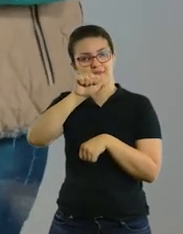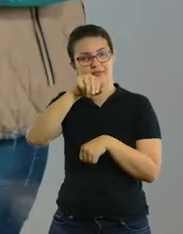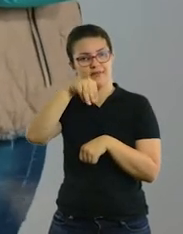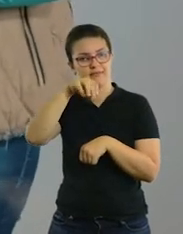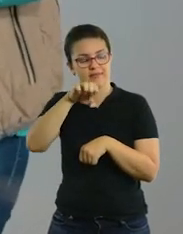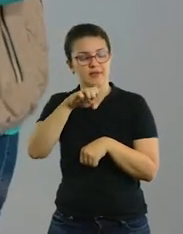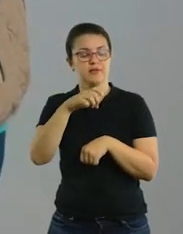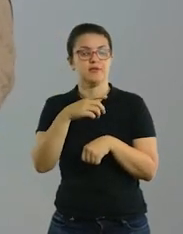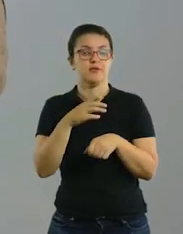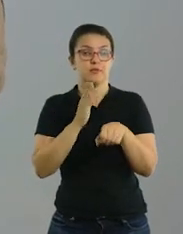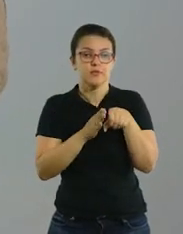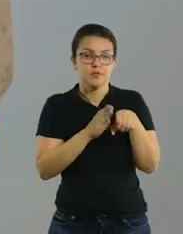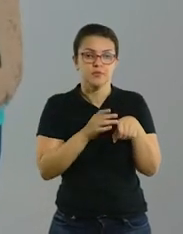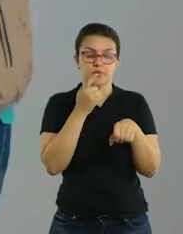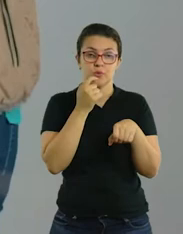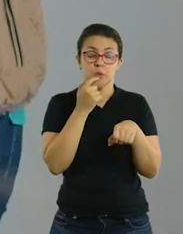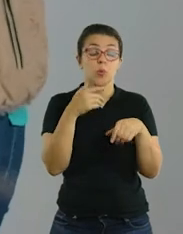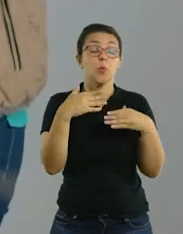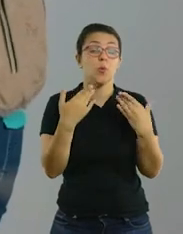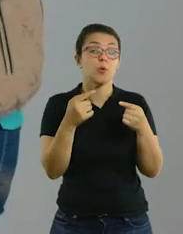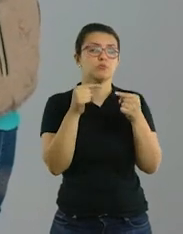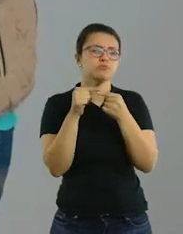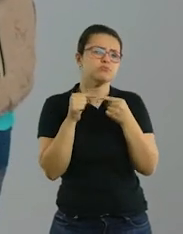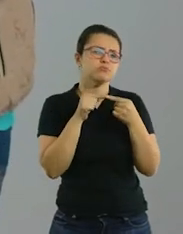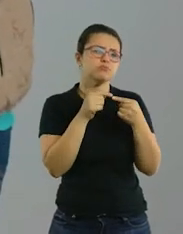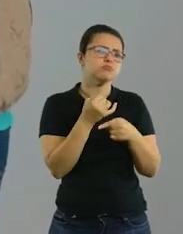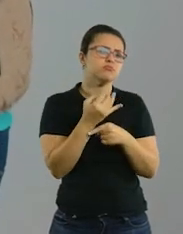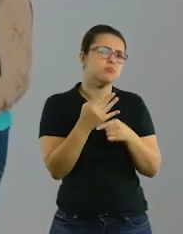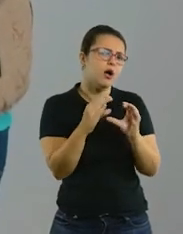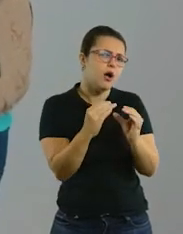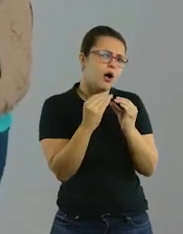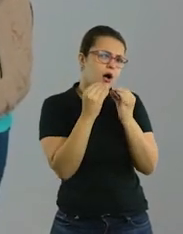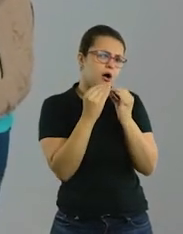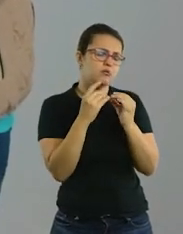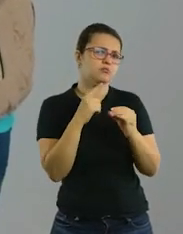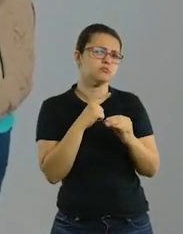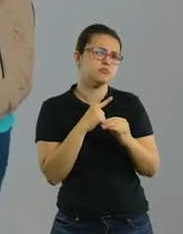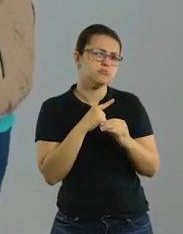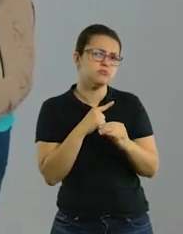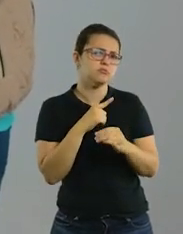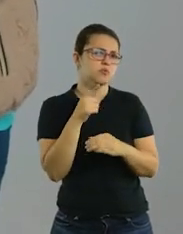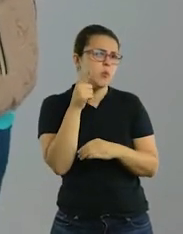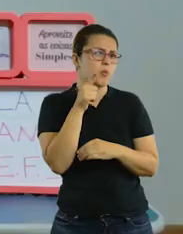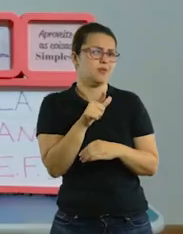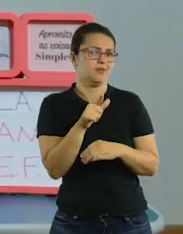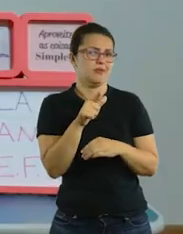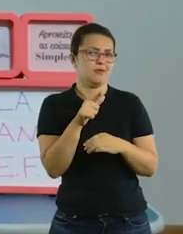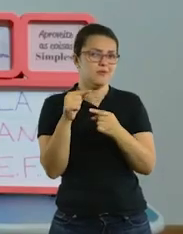qual pão combina com qual ingrediente? Quantos tipos de sanduíches vocês conseguem formar?